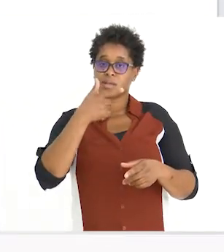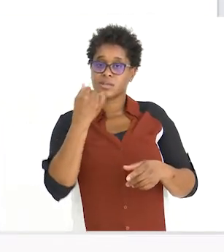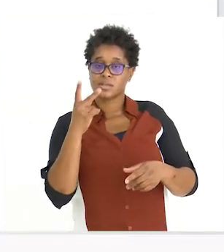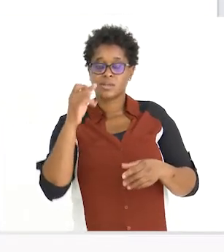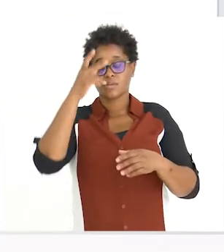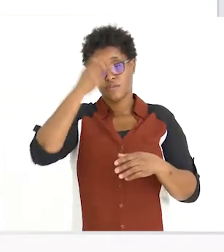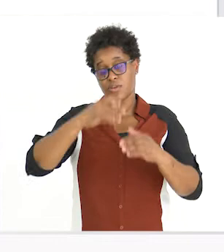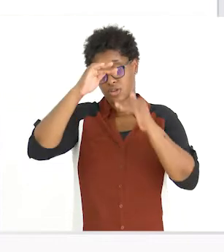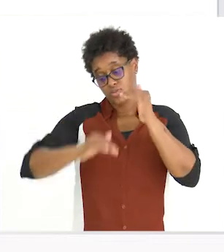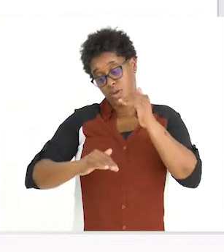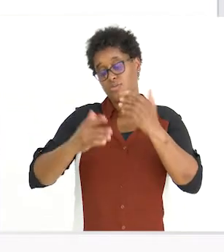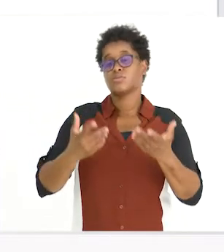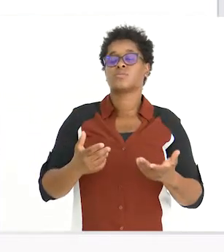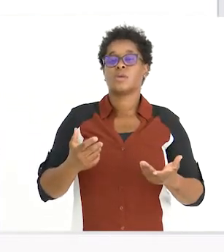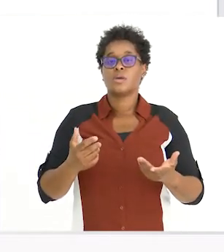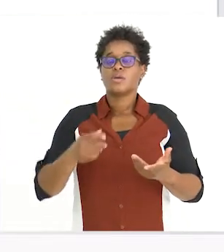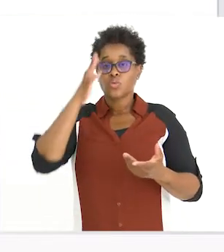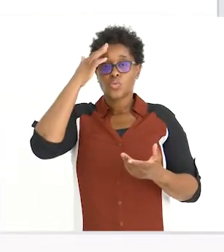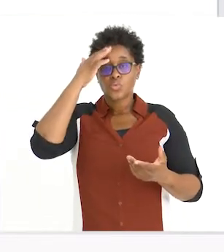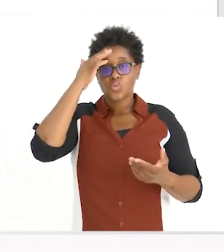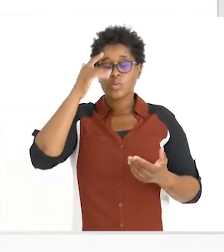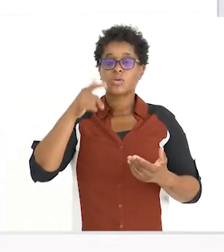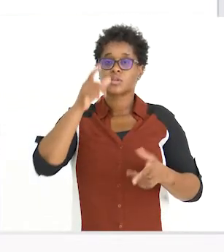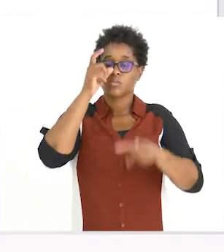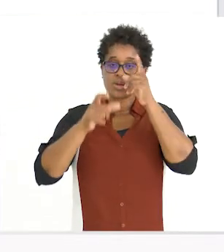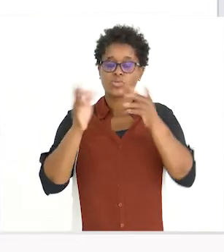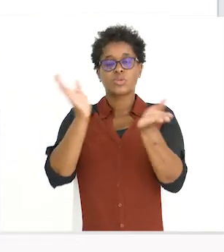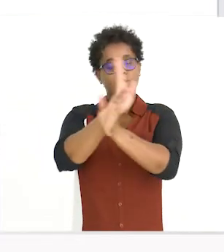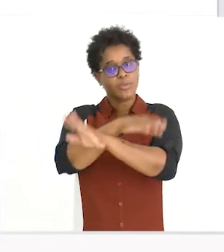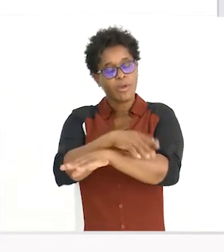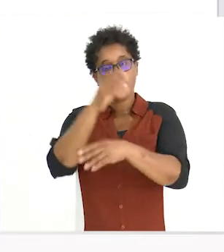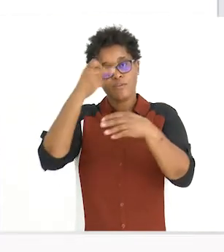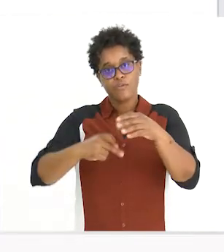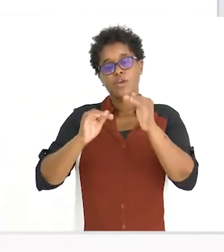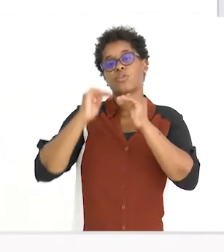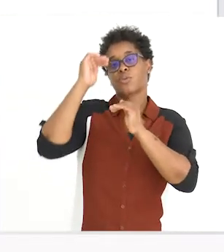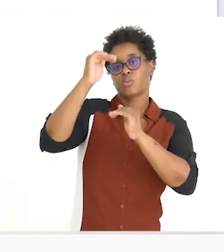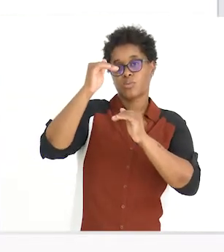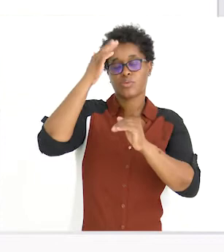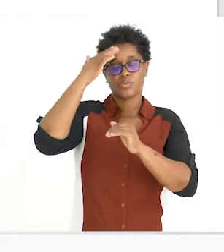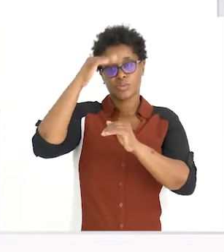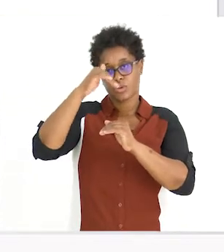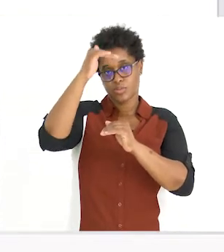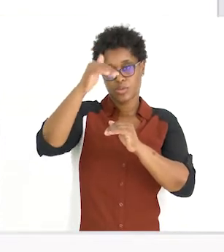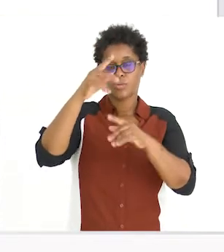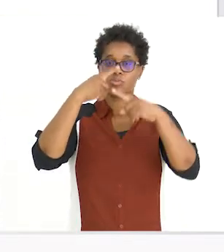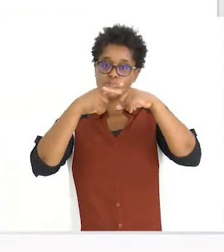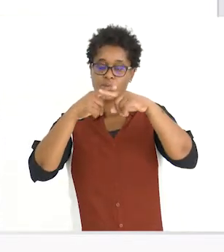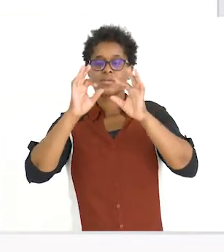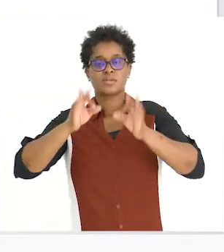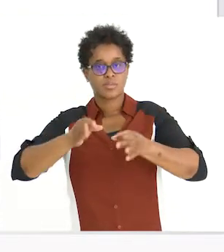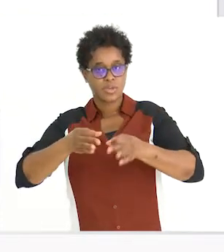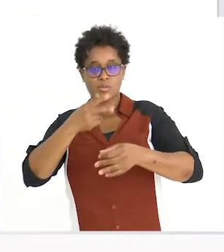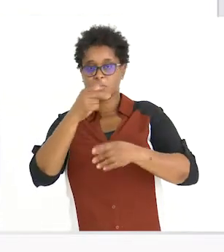denominador. E o número da população desempregada fica no numerador. Multiplicamos sempre por